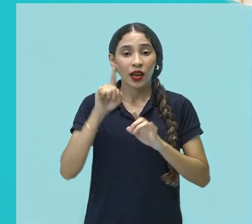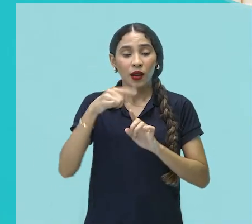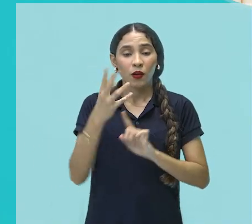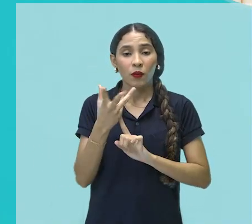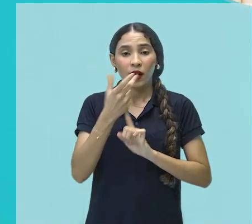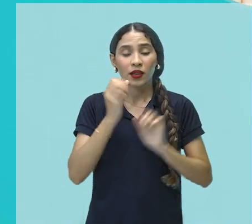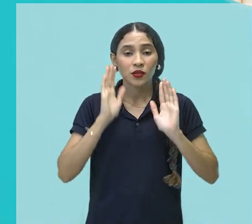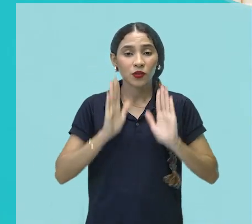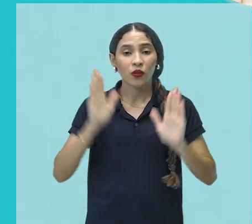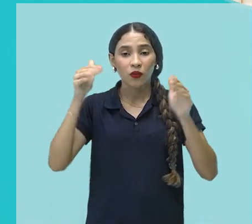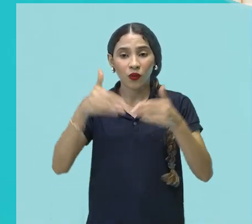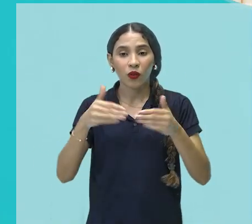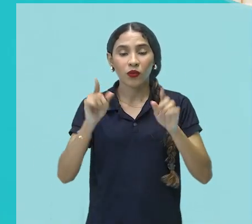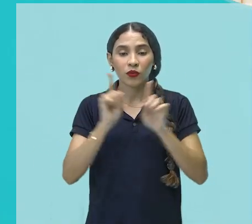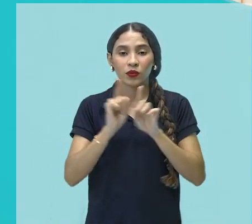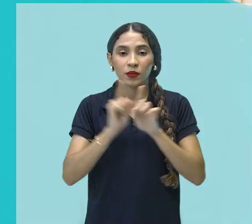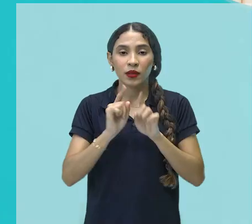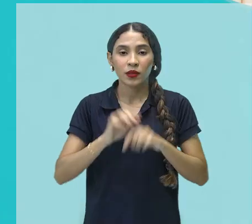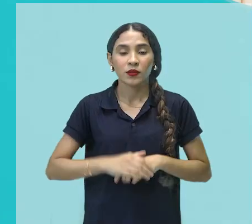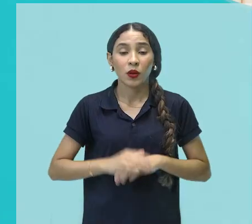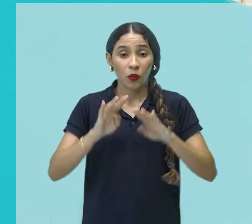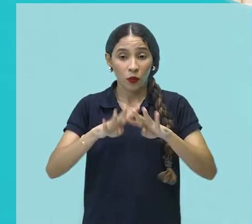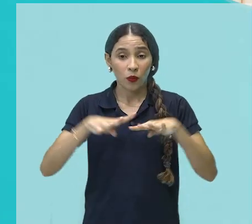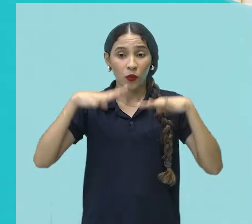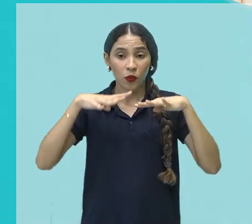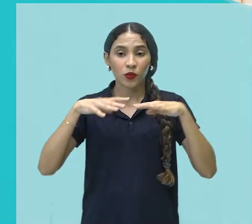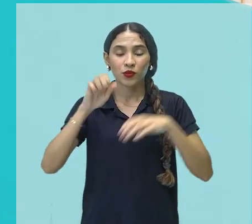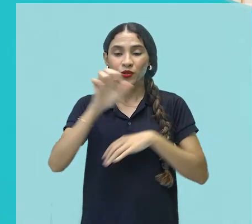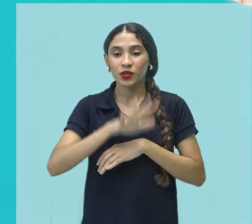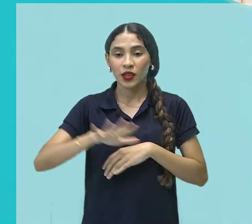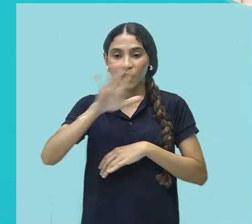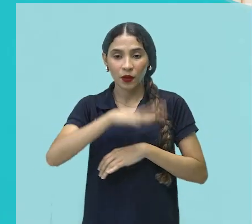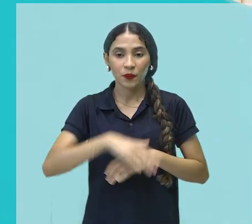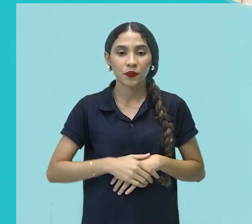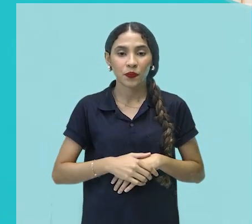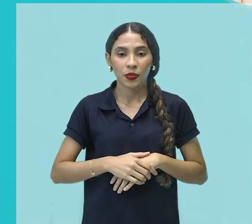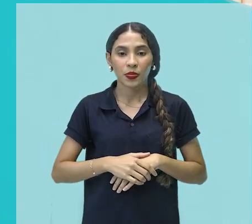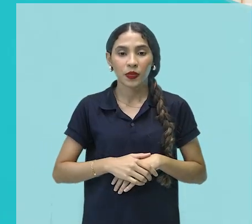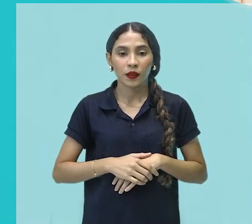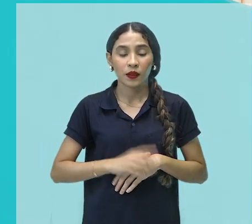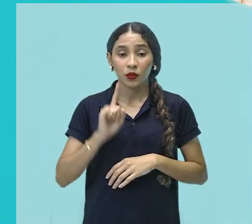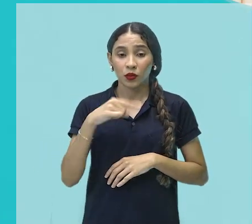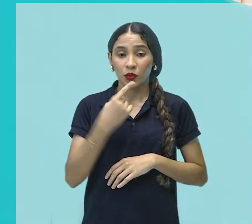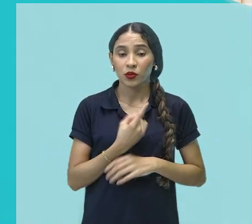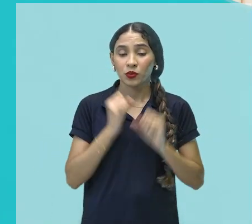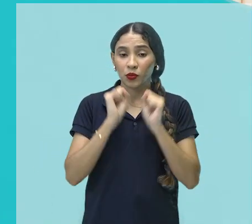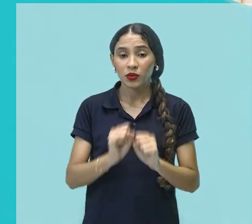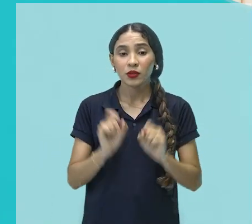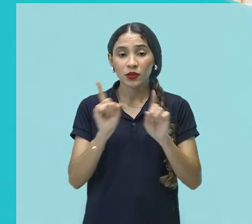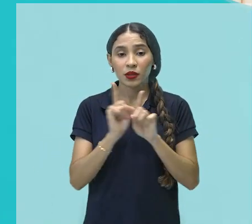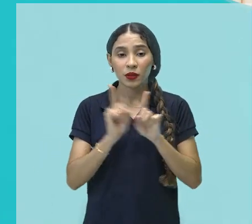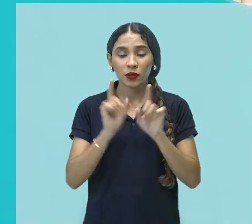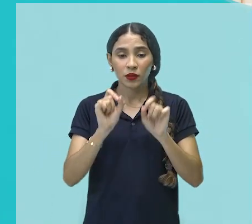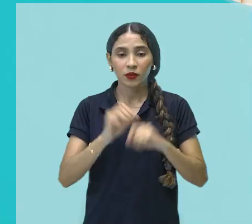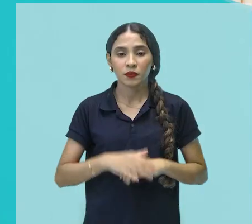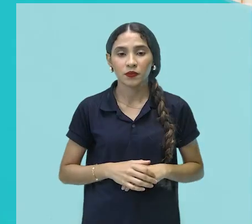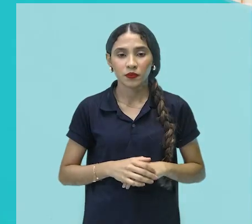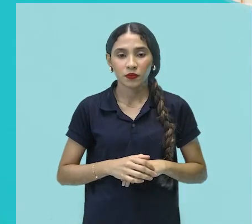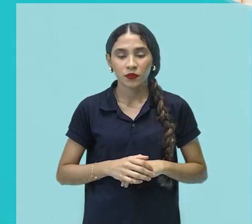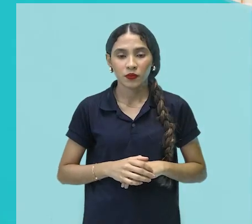é uma arte voltada ali para o público em geral, para que nós possamos